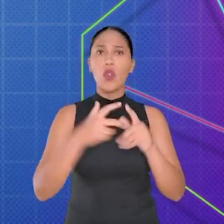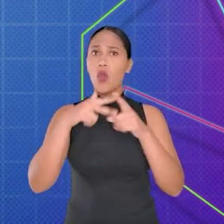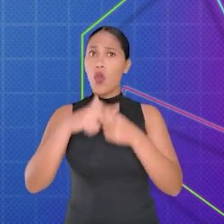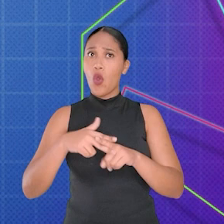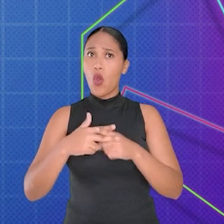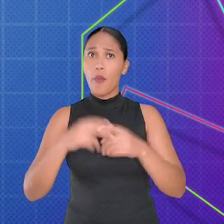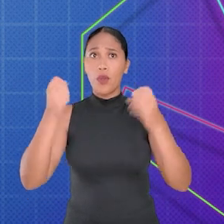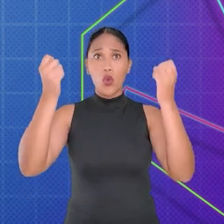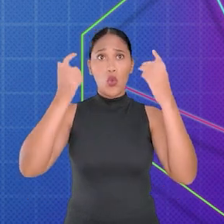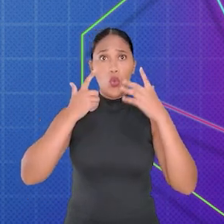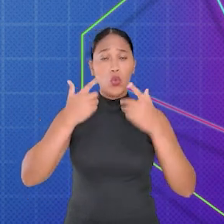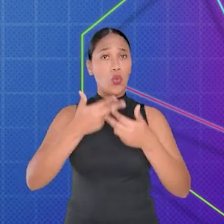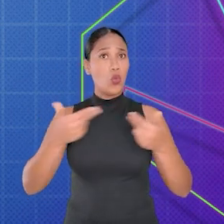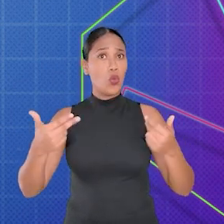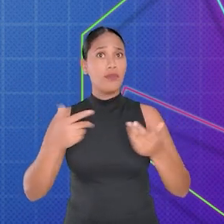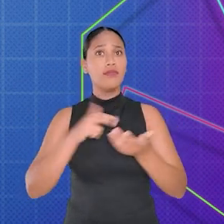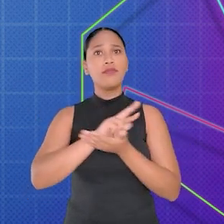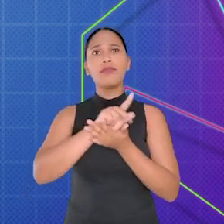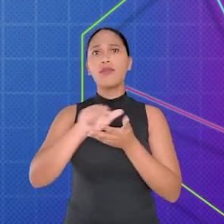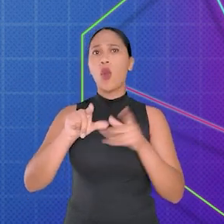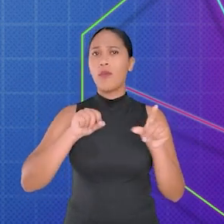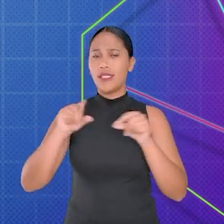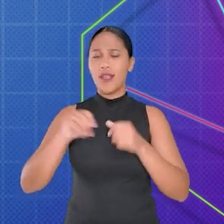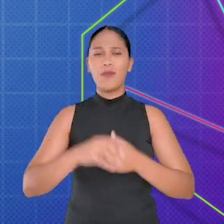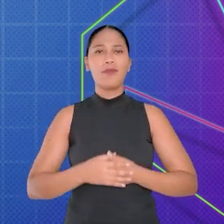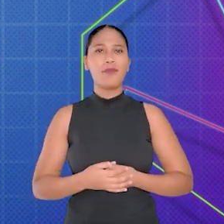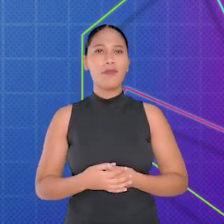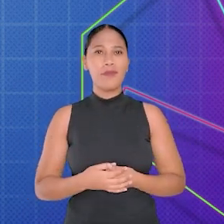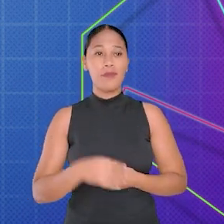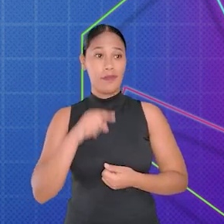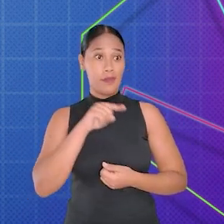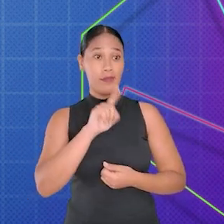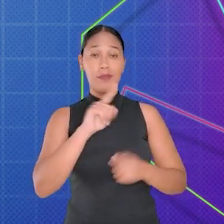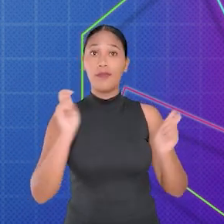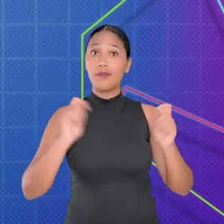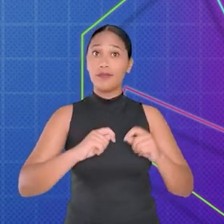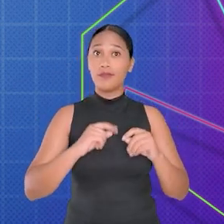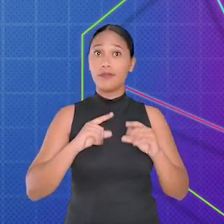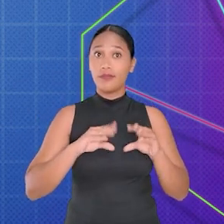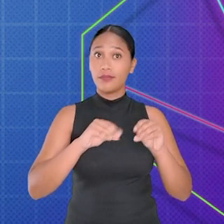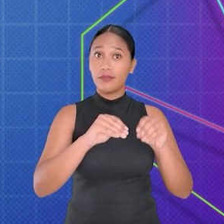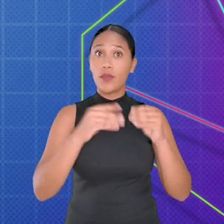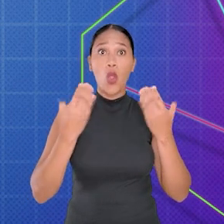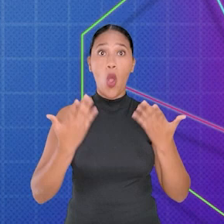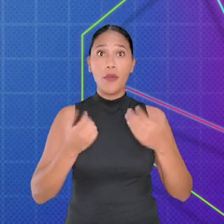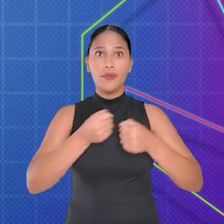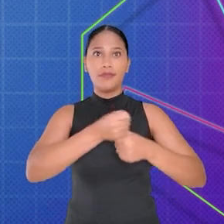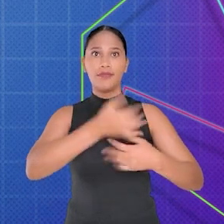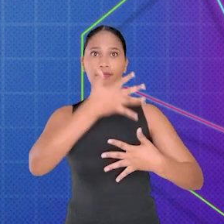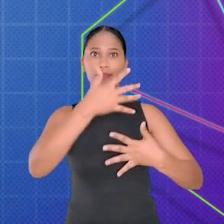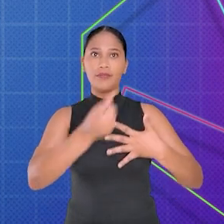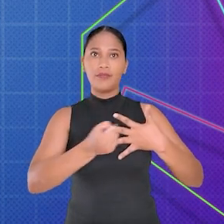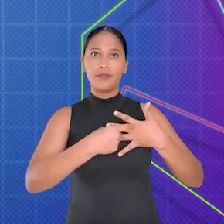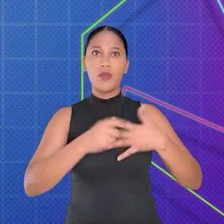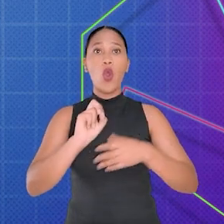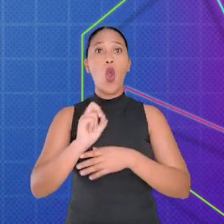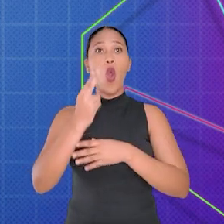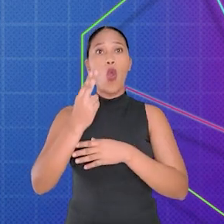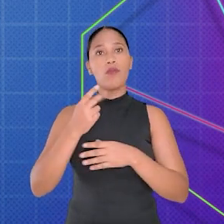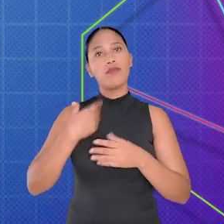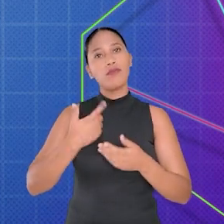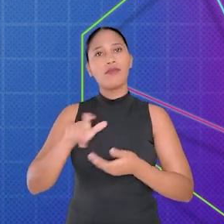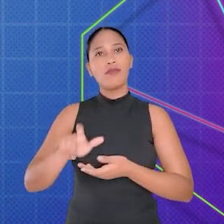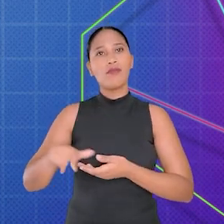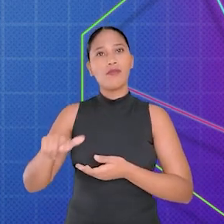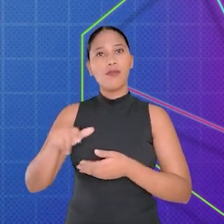as configurações de luz e câmera, entre outras opções. Essas janelas podem ser acessadas através da barra de menus ou por meio de um